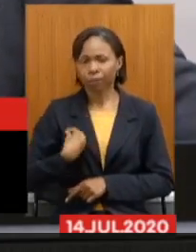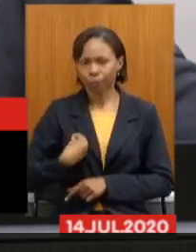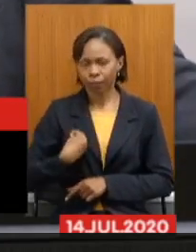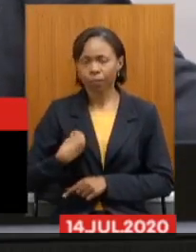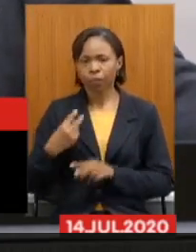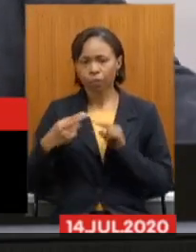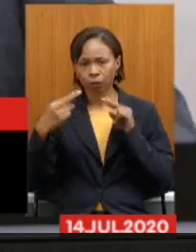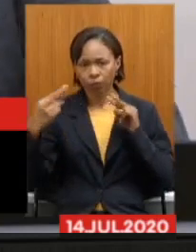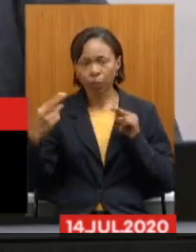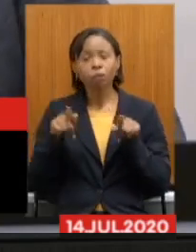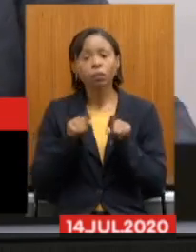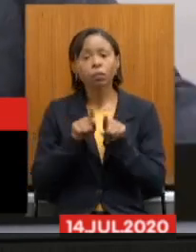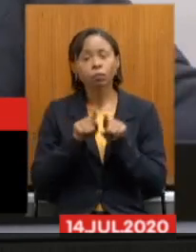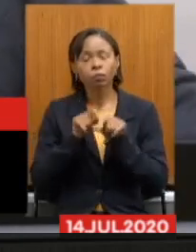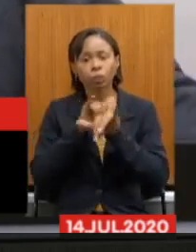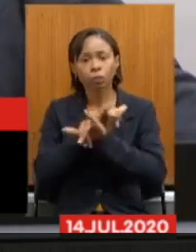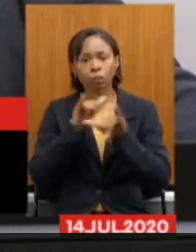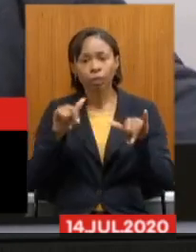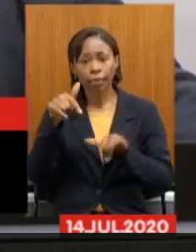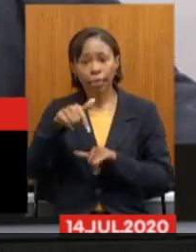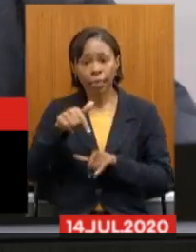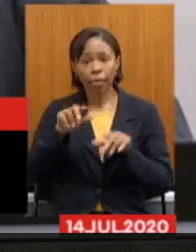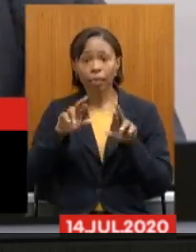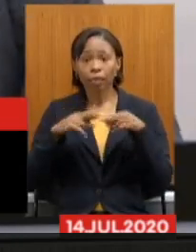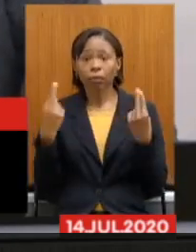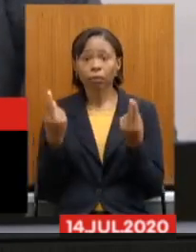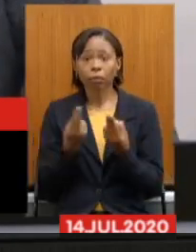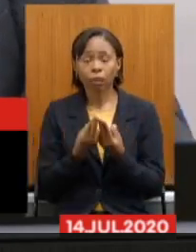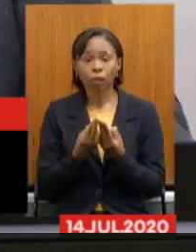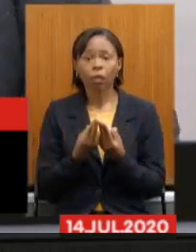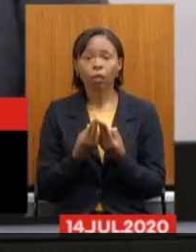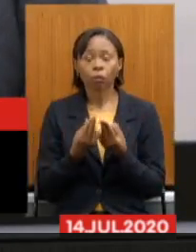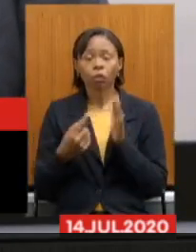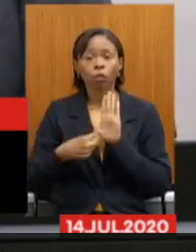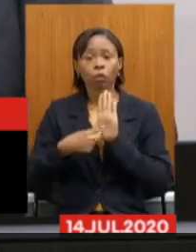E comunicar também que esta reunião, este seminário, está sendo